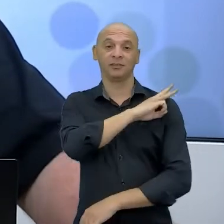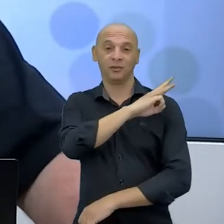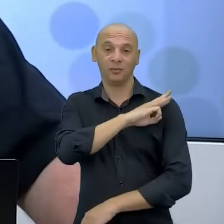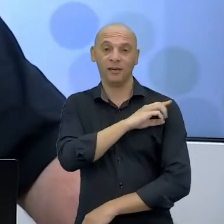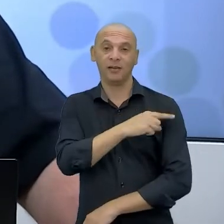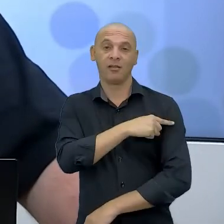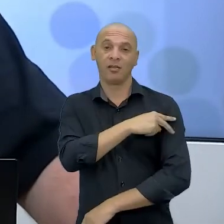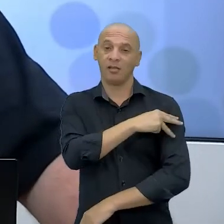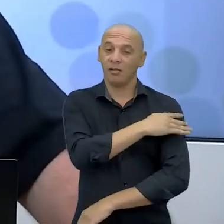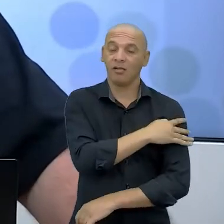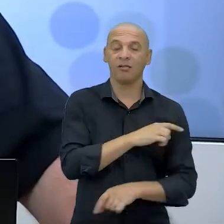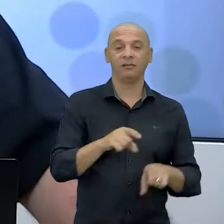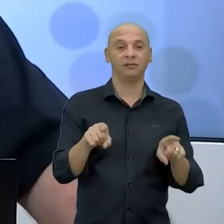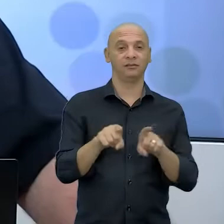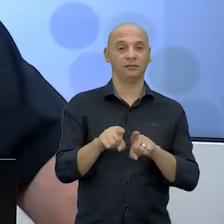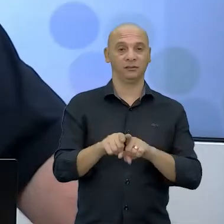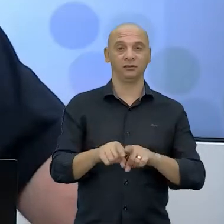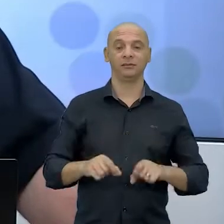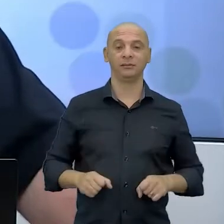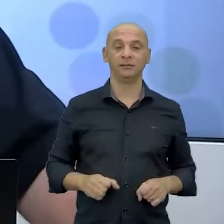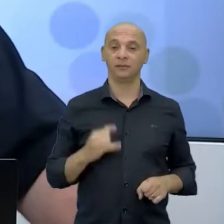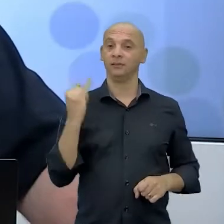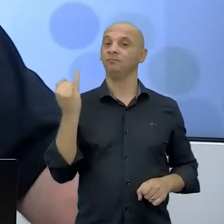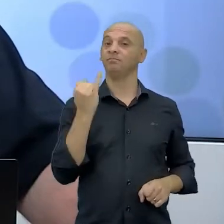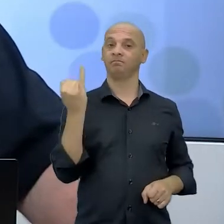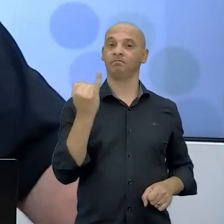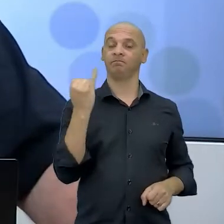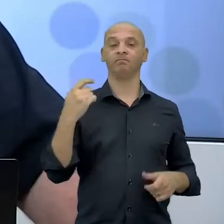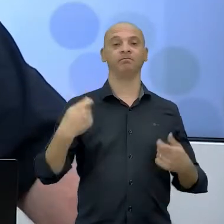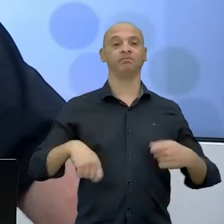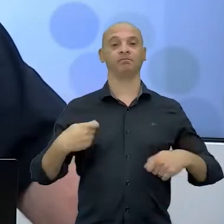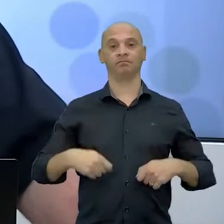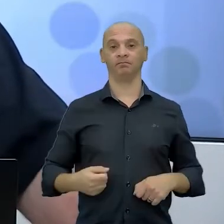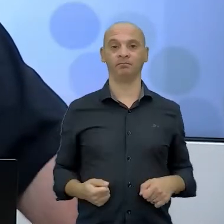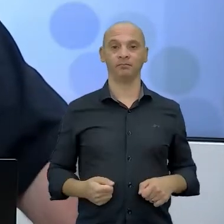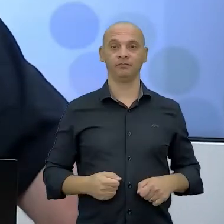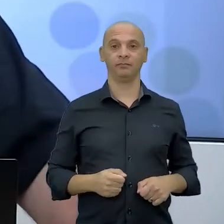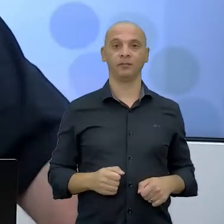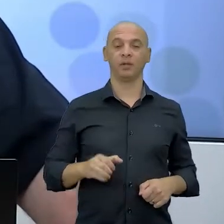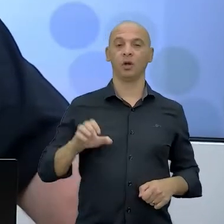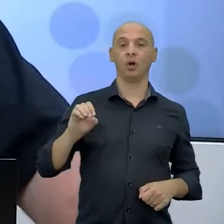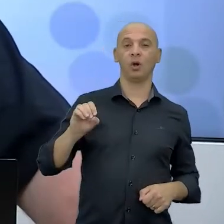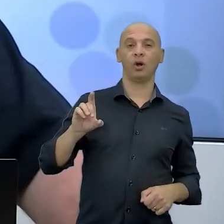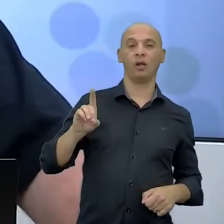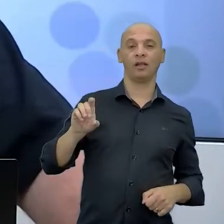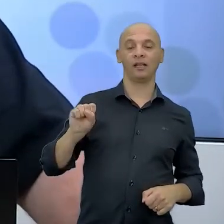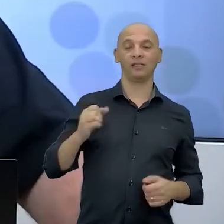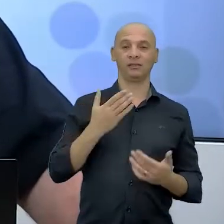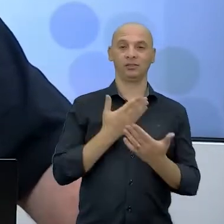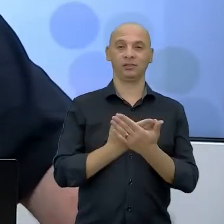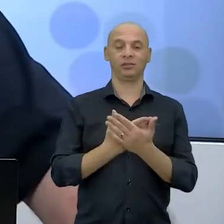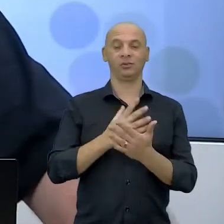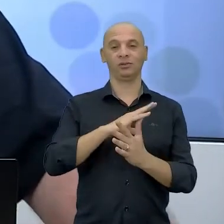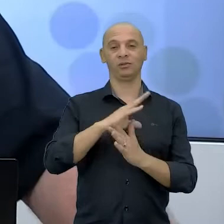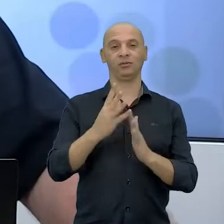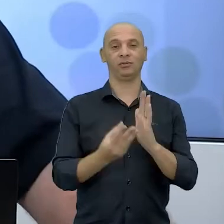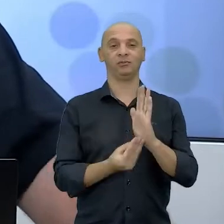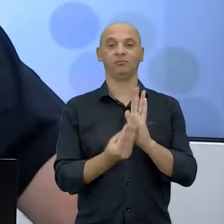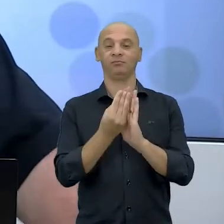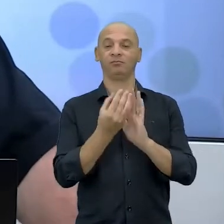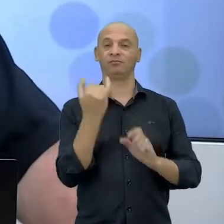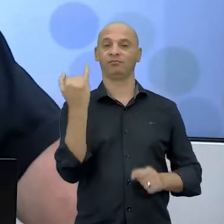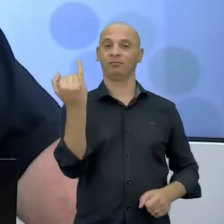dos anos iniciais como dos finais, sobre essa importância, né, do estudo do ODS, né, e retratando muito a sustentabilidade.